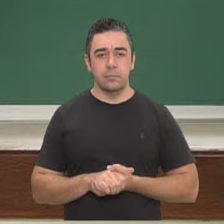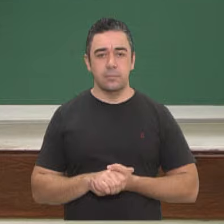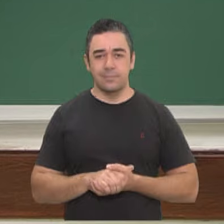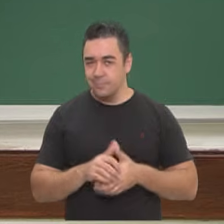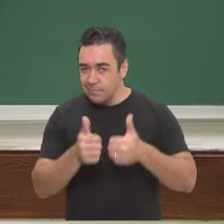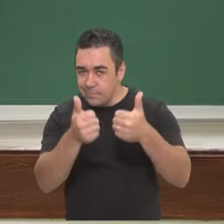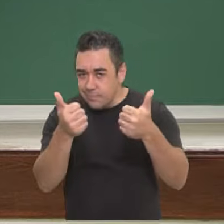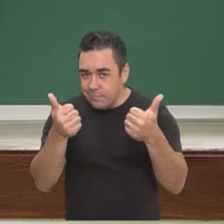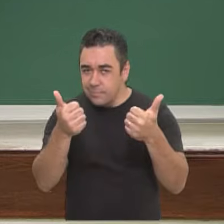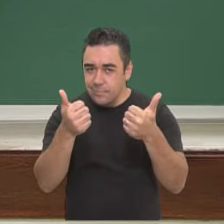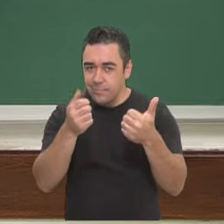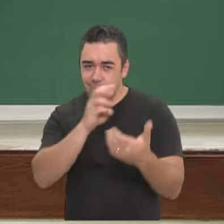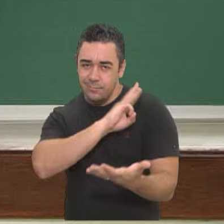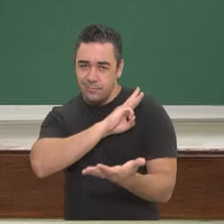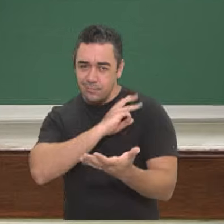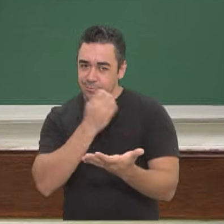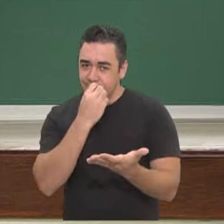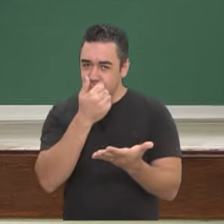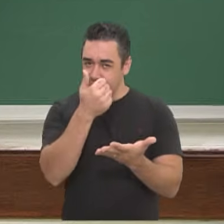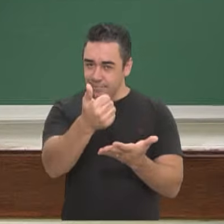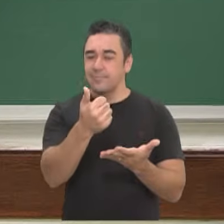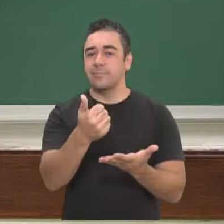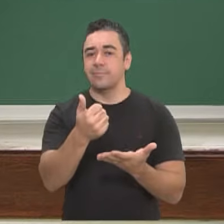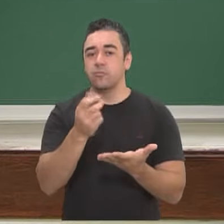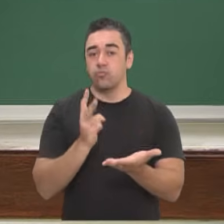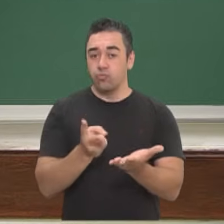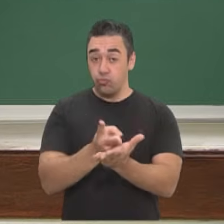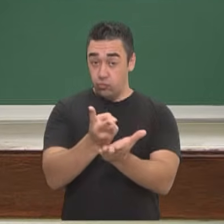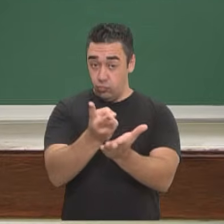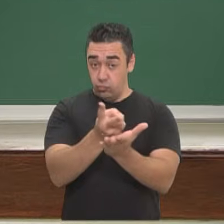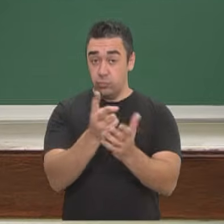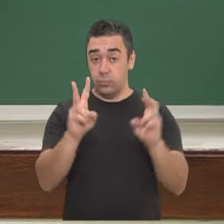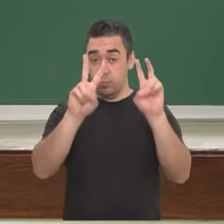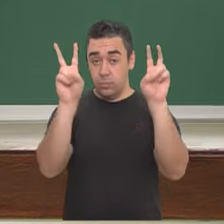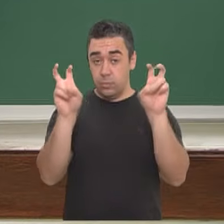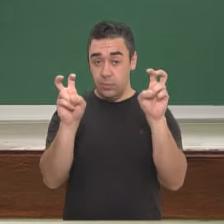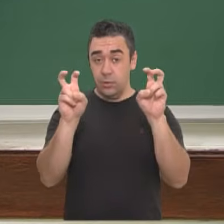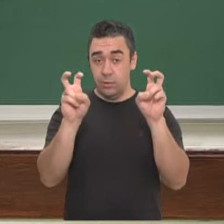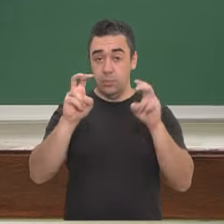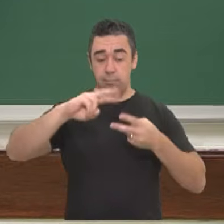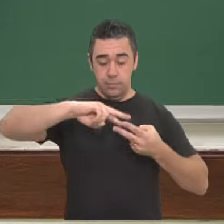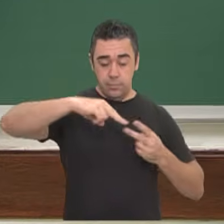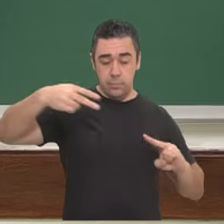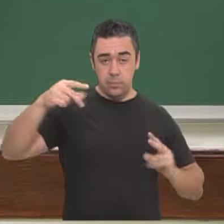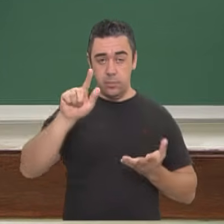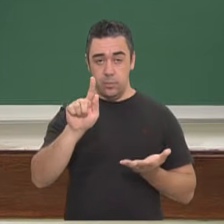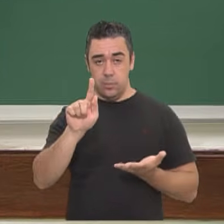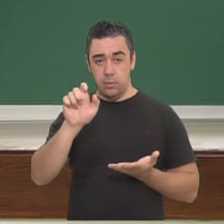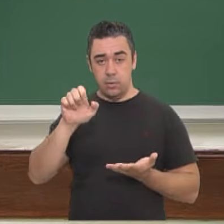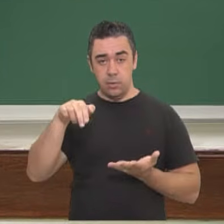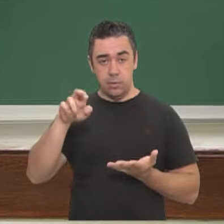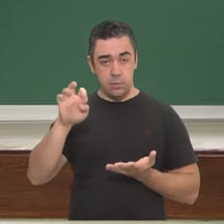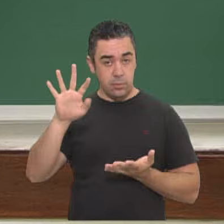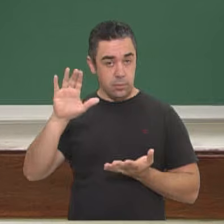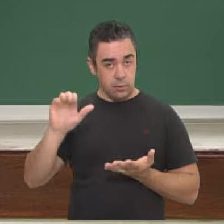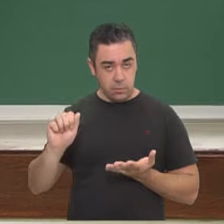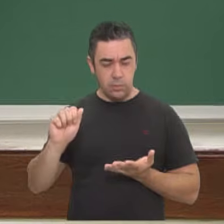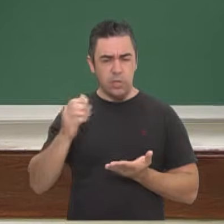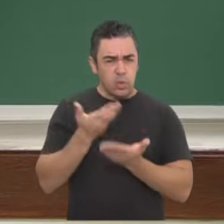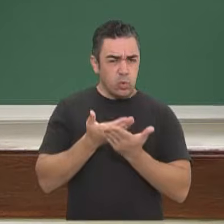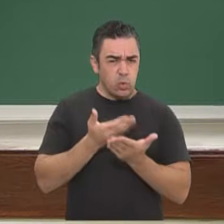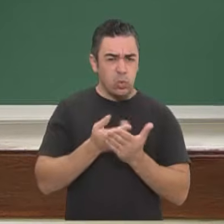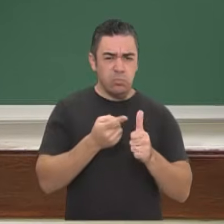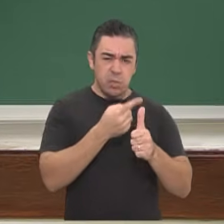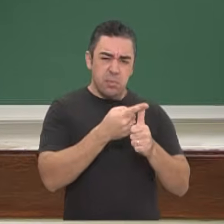E aí, terceiro ano, tudo bem? A gente vai continuar então no tema de genética, né? Vocês já estudaram lá o azão, azinho, primeira lei de